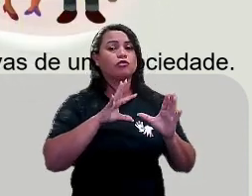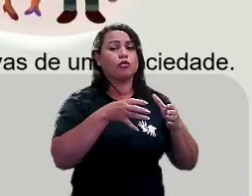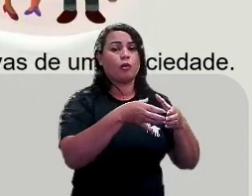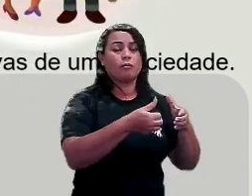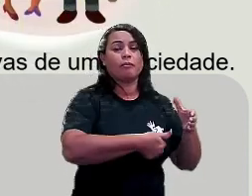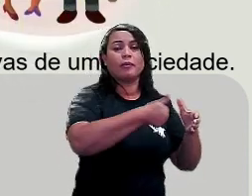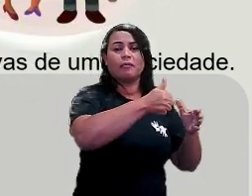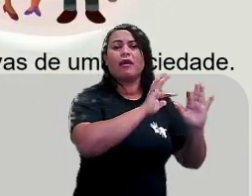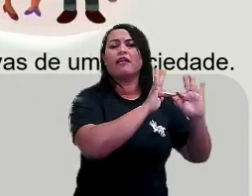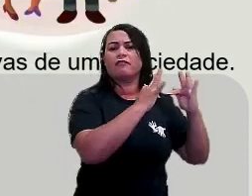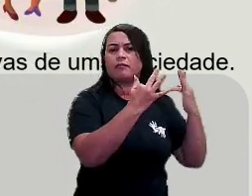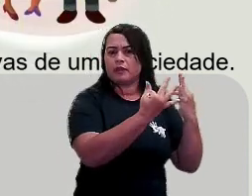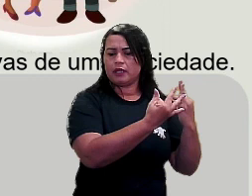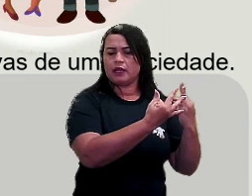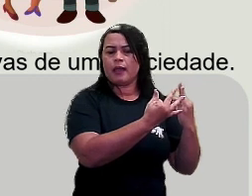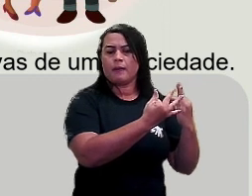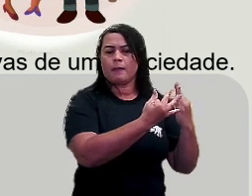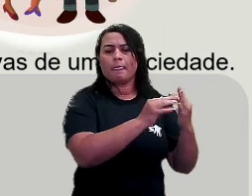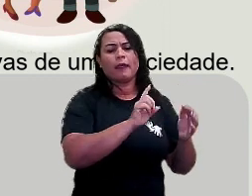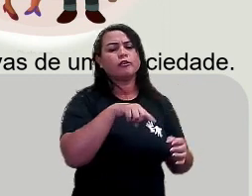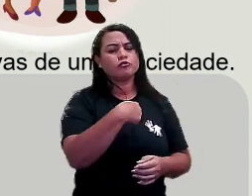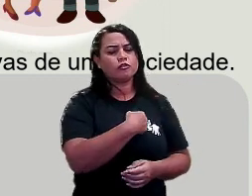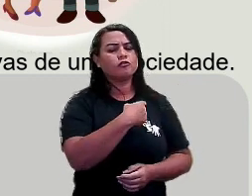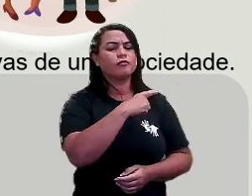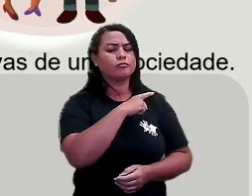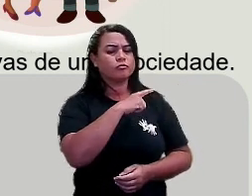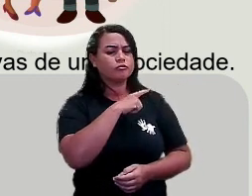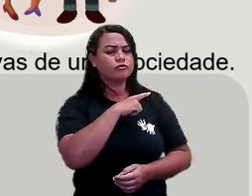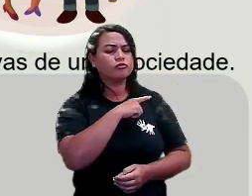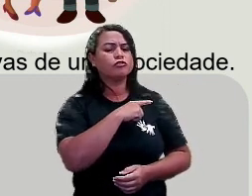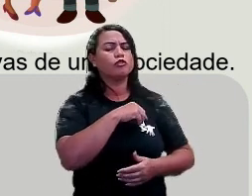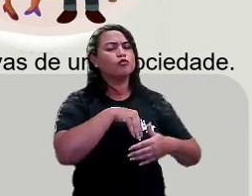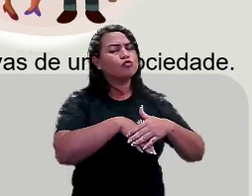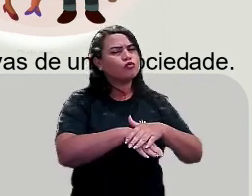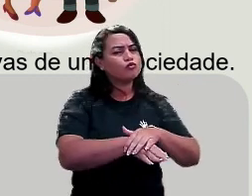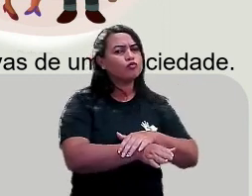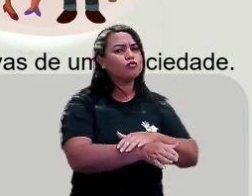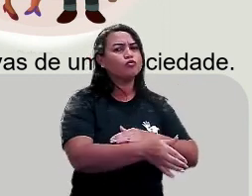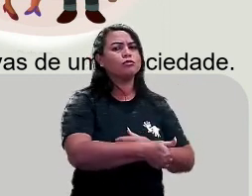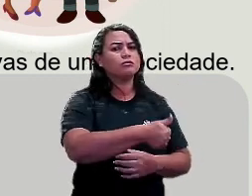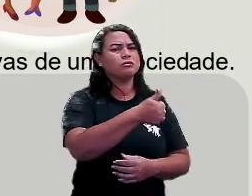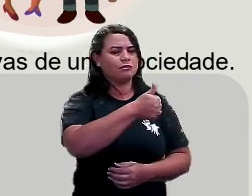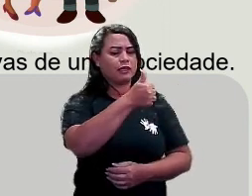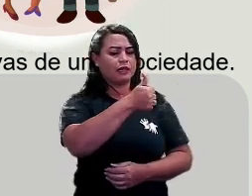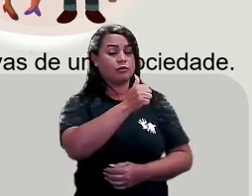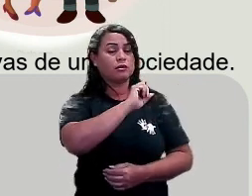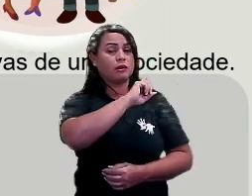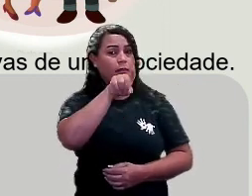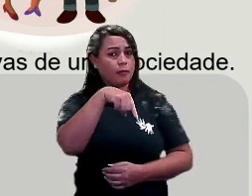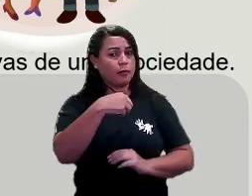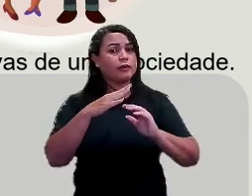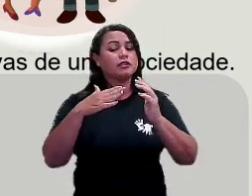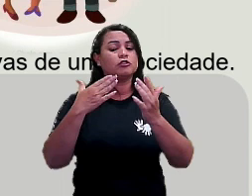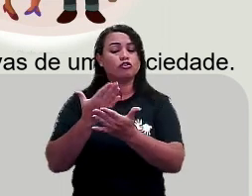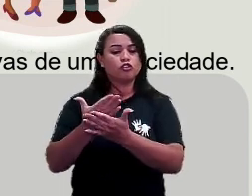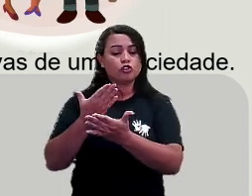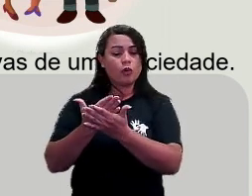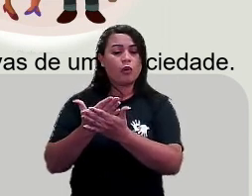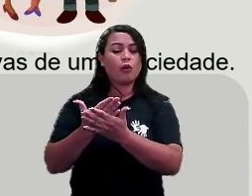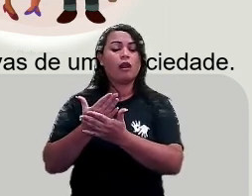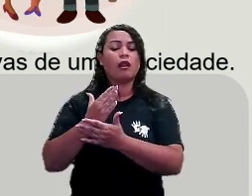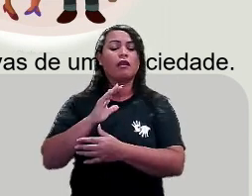é a familiar, onde nós vamos obter os primeiros hábitos e costumes. Depois vai vir a